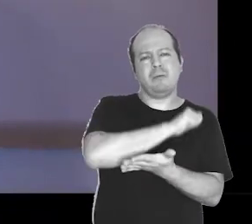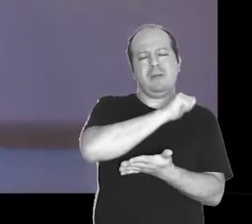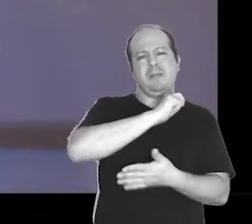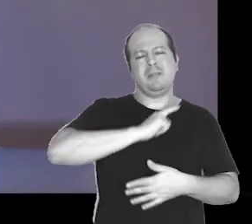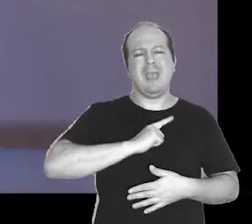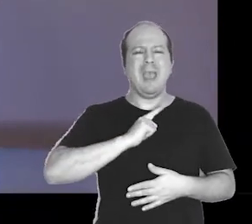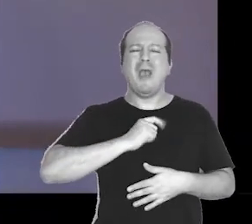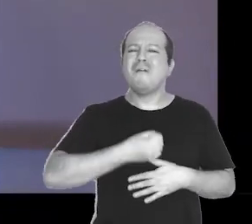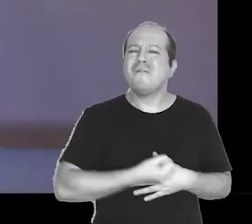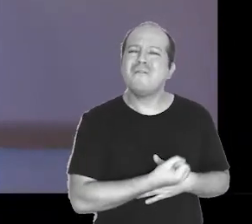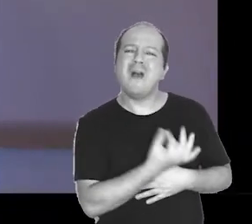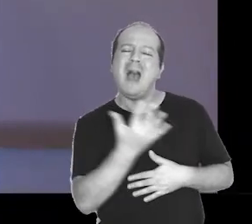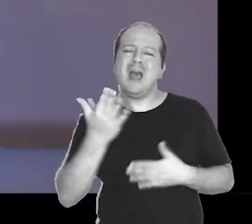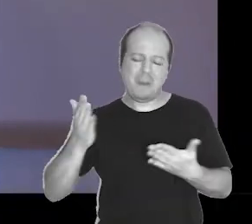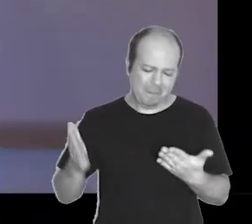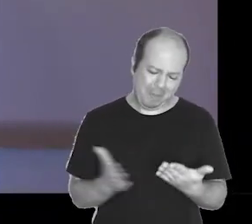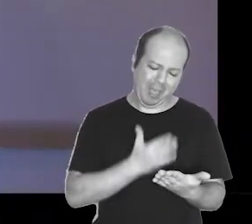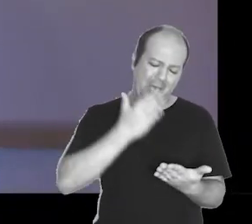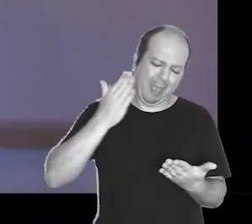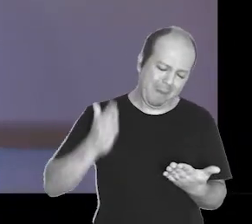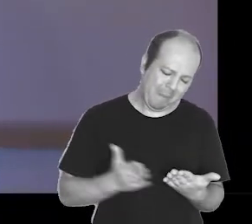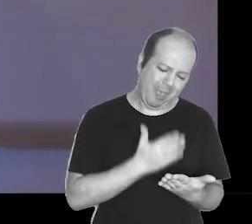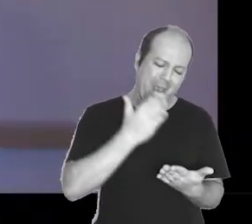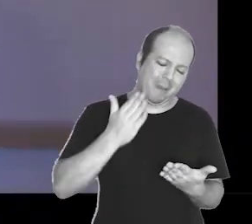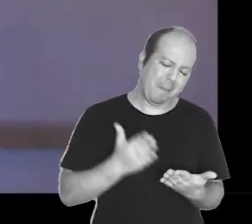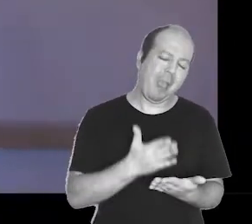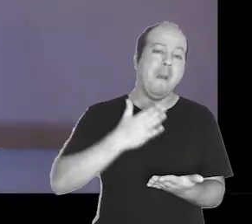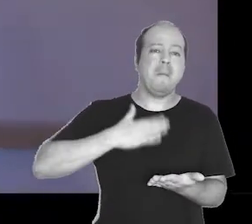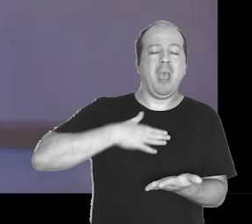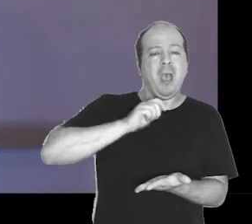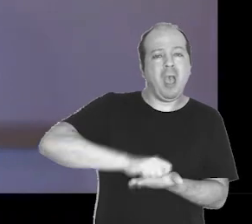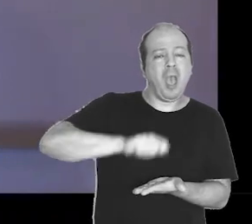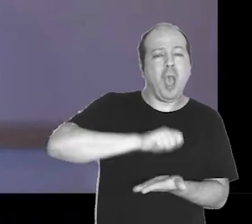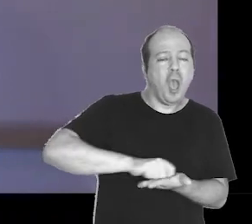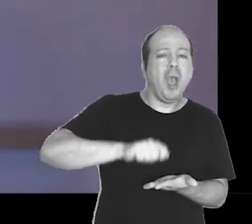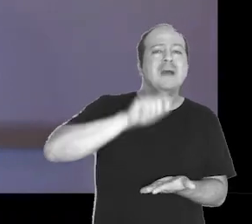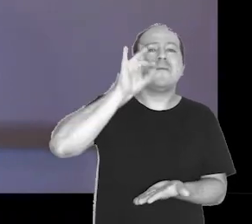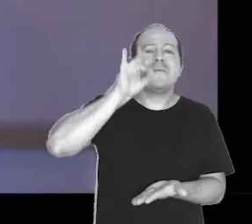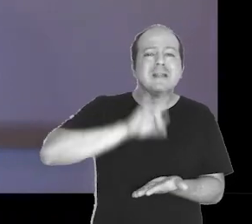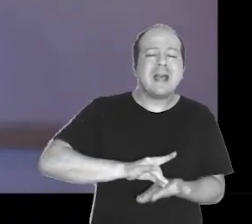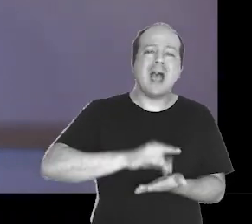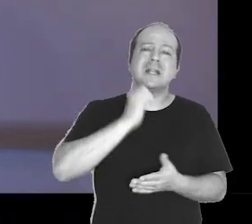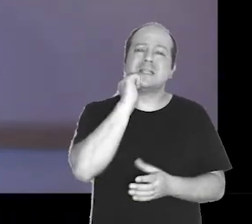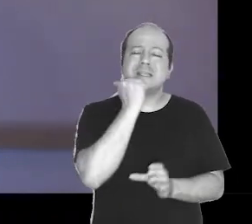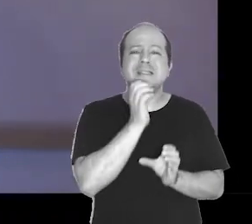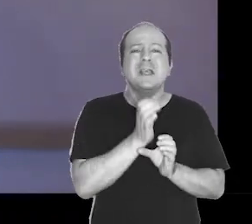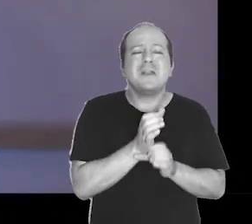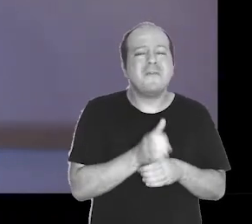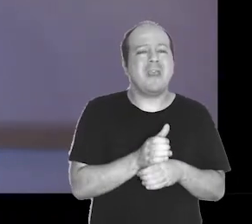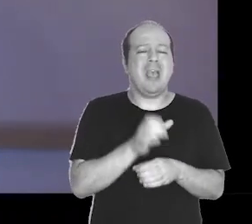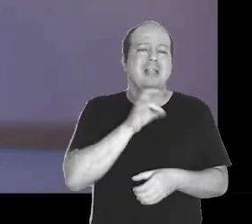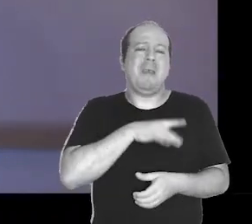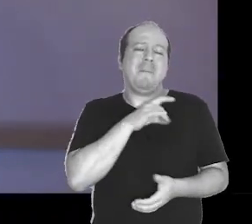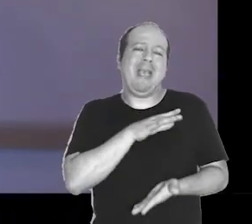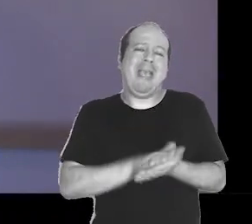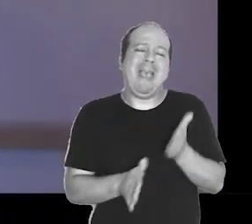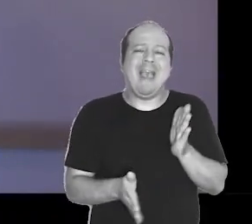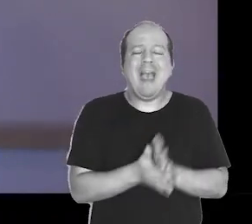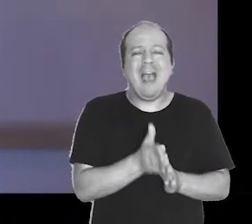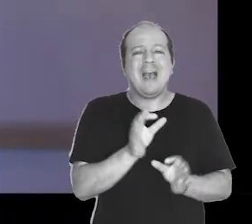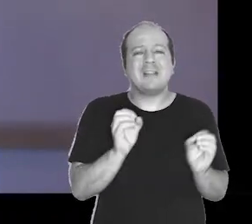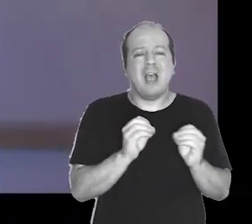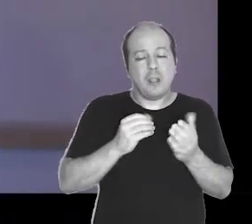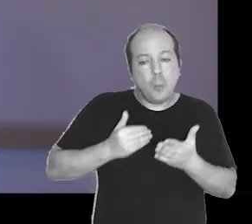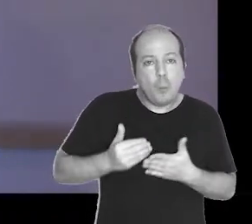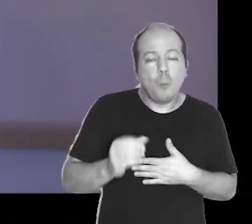muitos, muitos dos capítulos mais estruturais da minha obra em nome da verdade científica, não temendo negar tudo e começar do